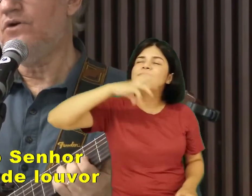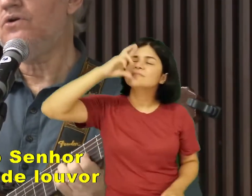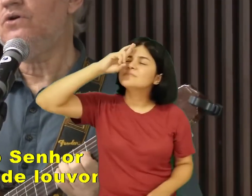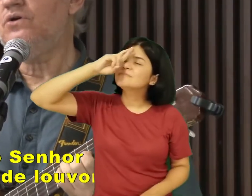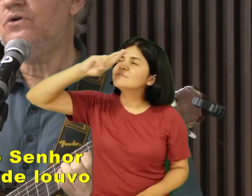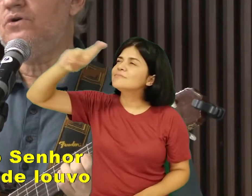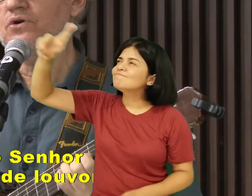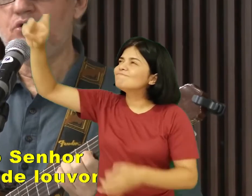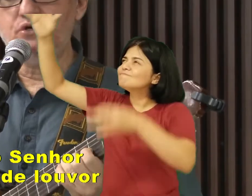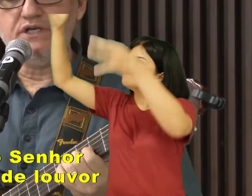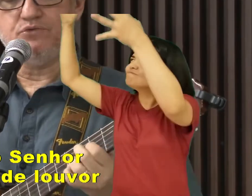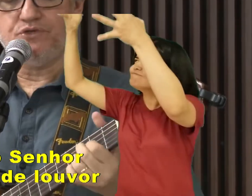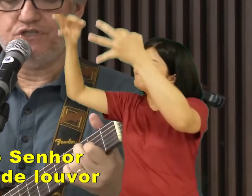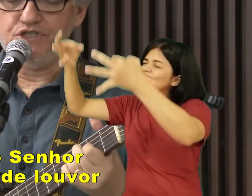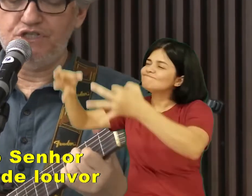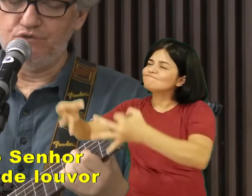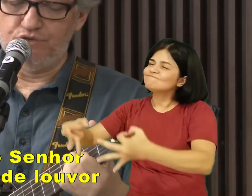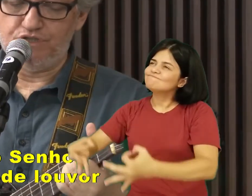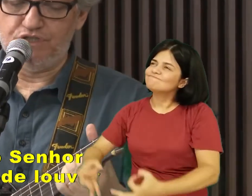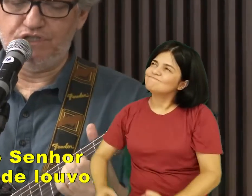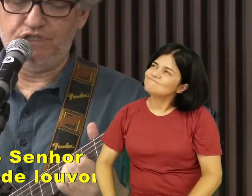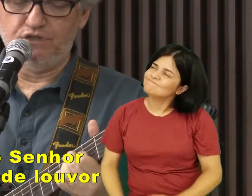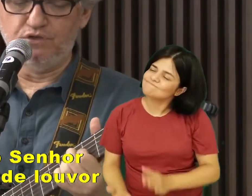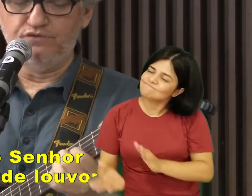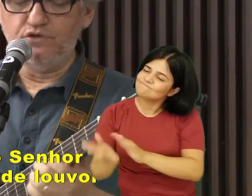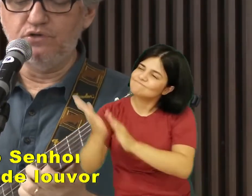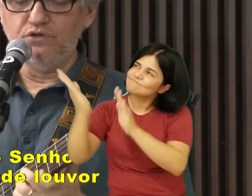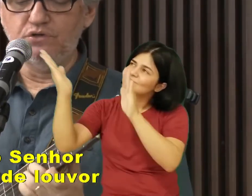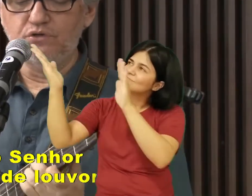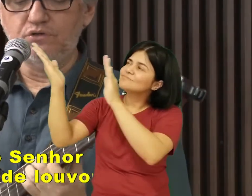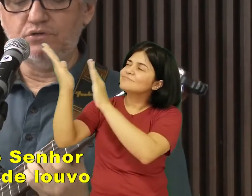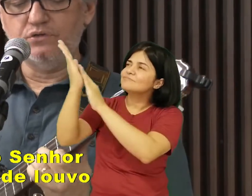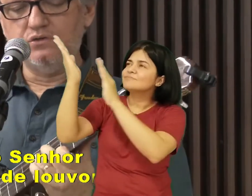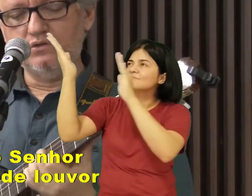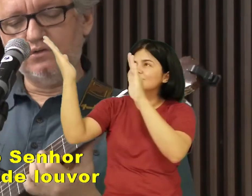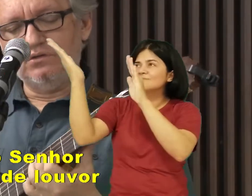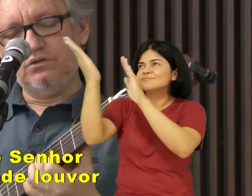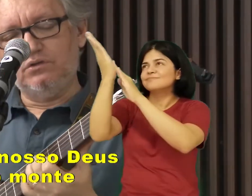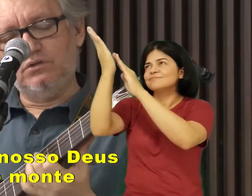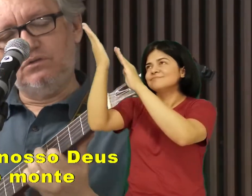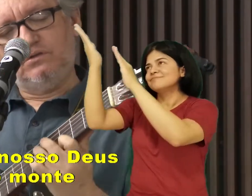é o Senhor e muito digno de louvor.